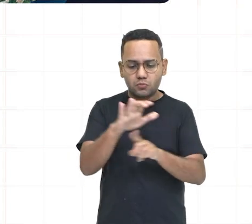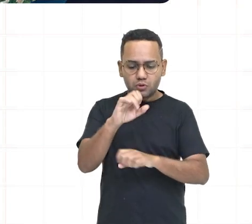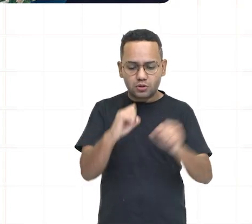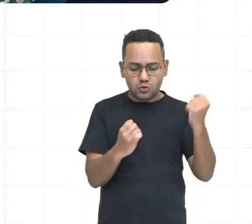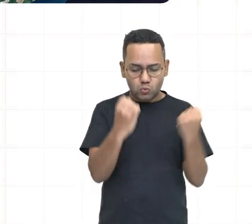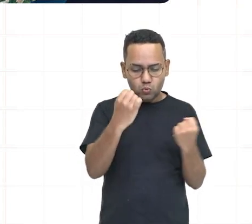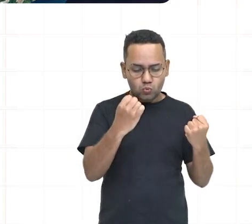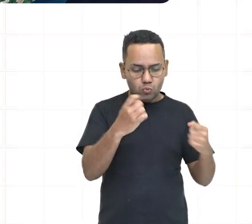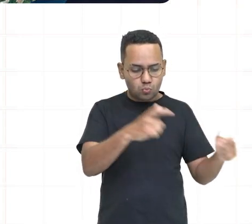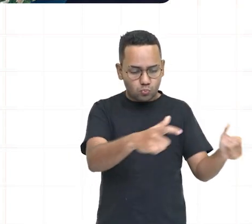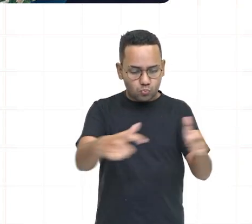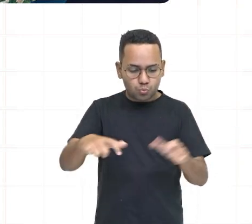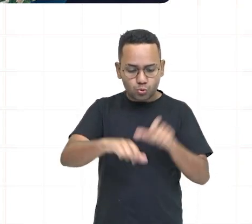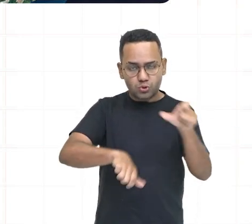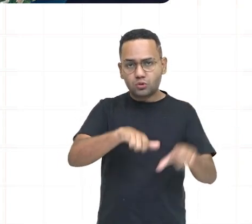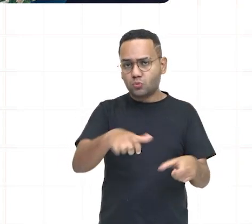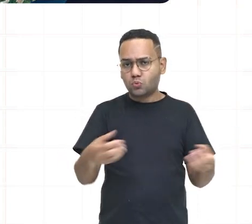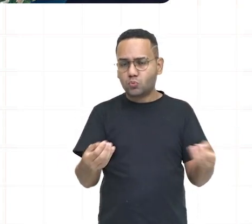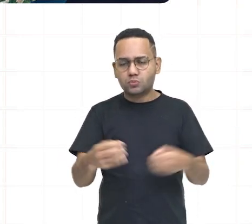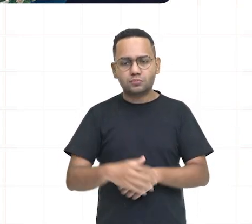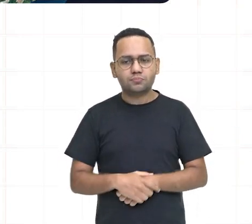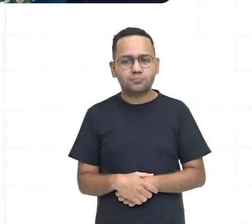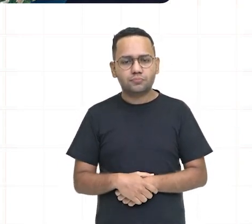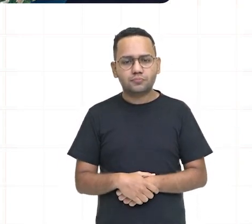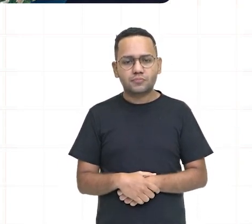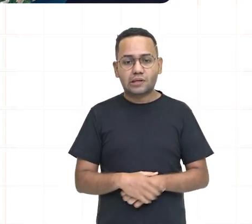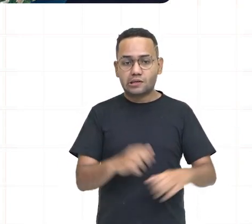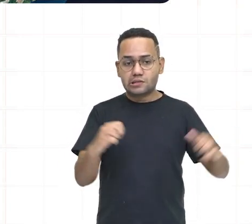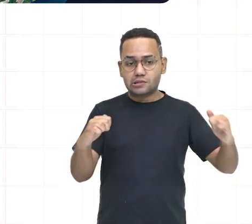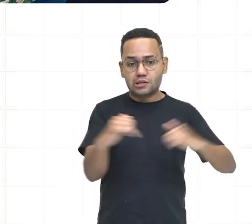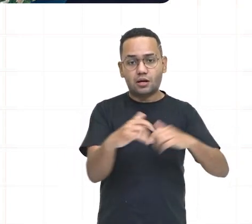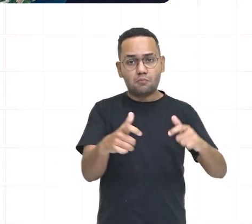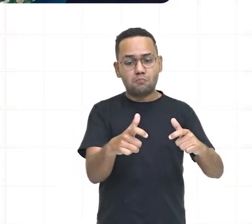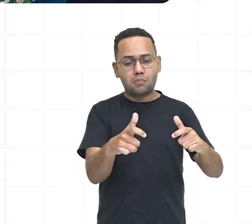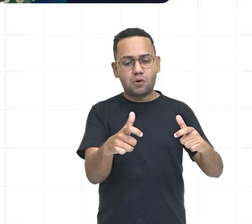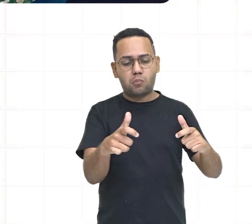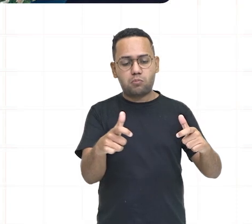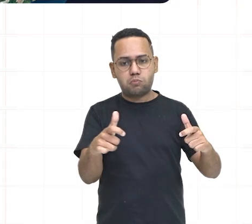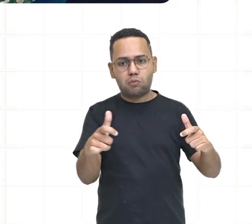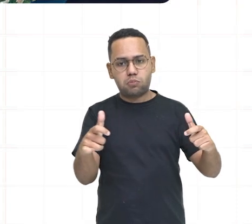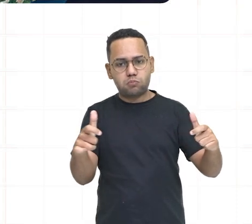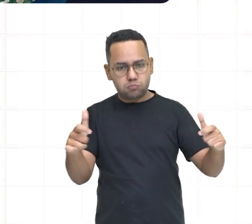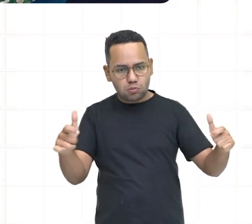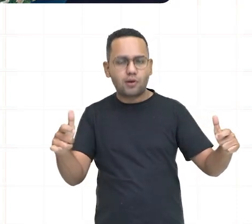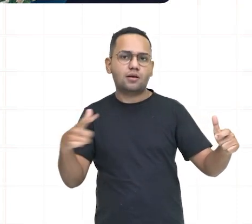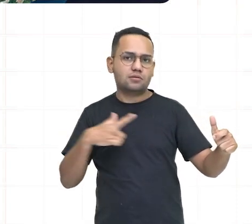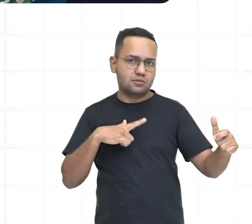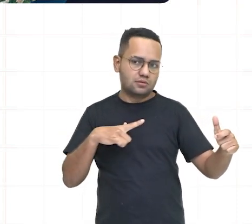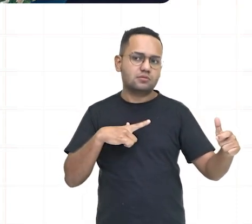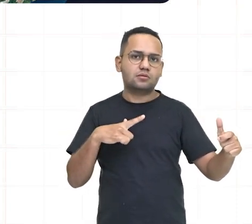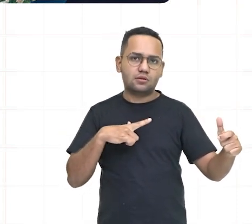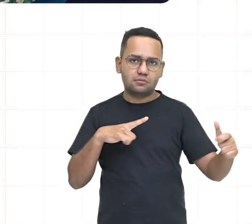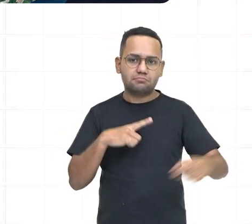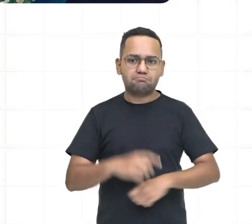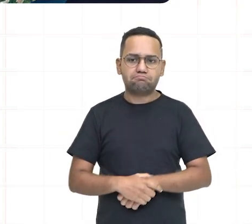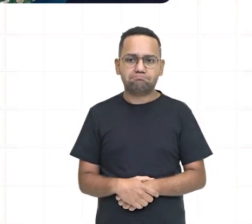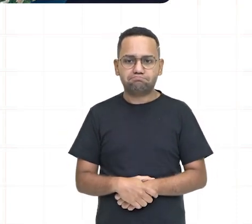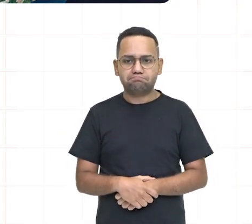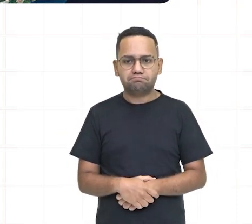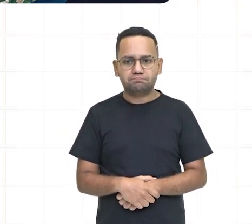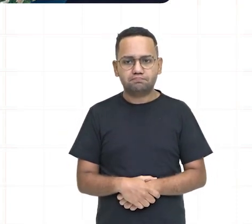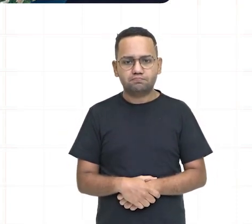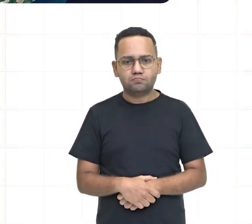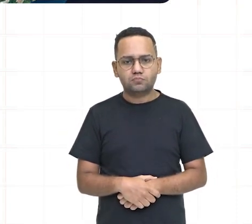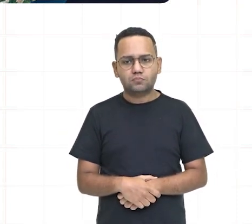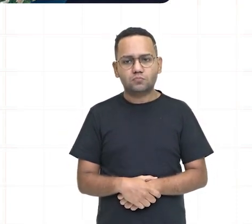atividade? Aumento do número de cidades e a expansão das áreas ocupadas por elas.